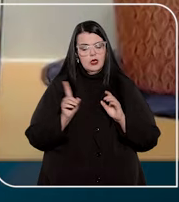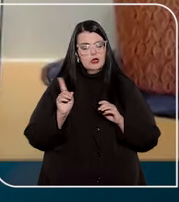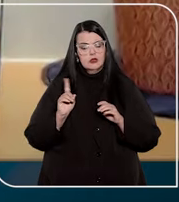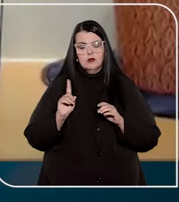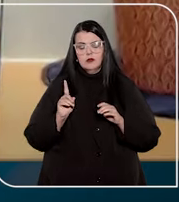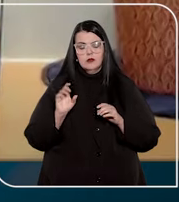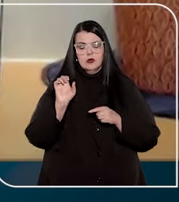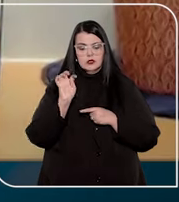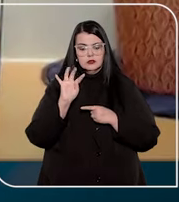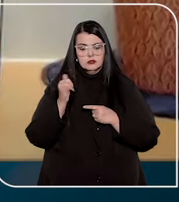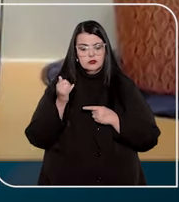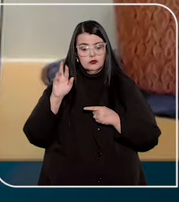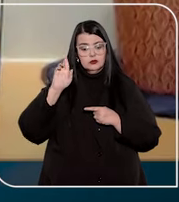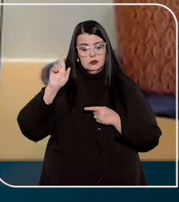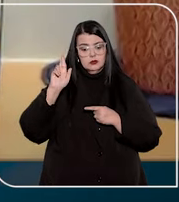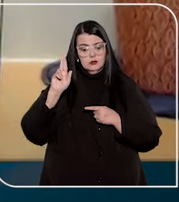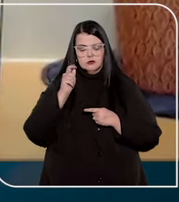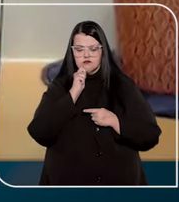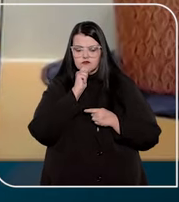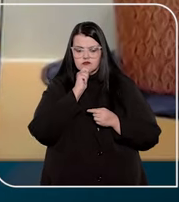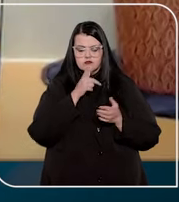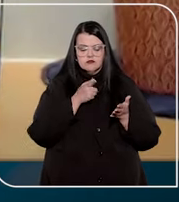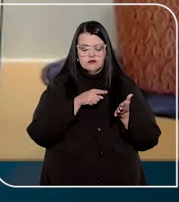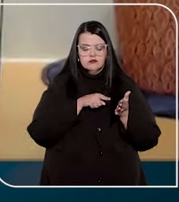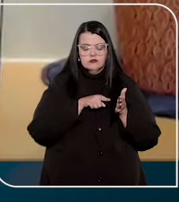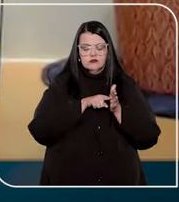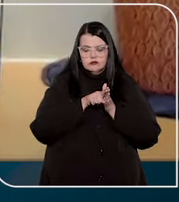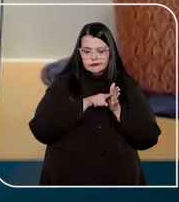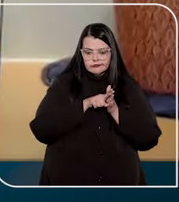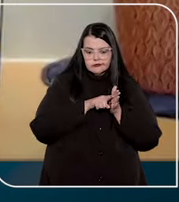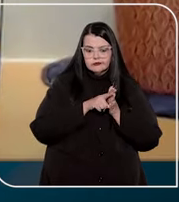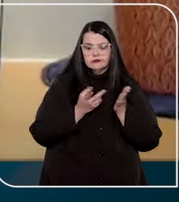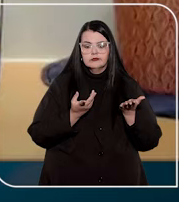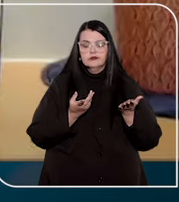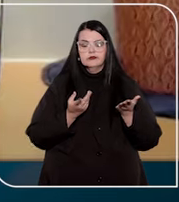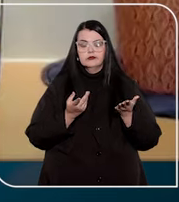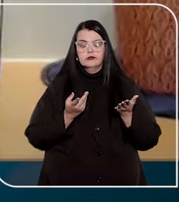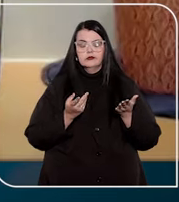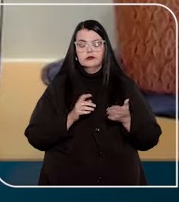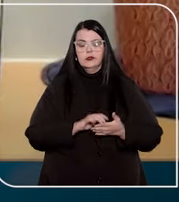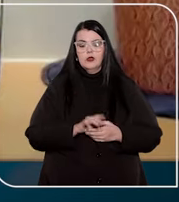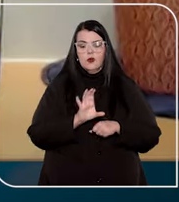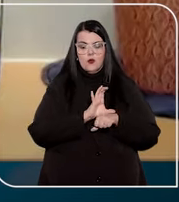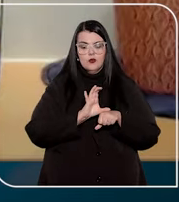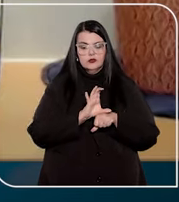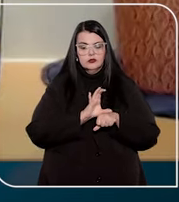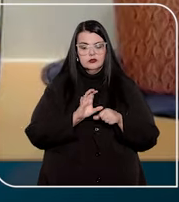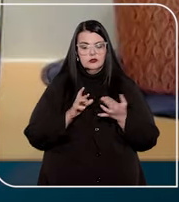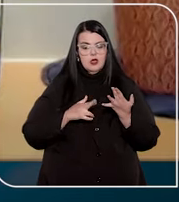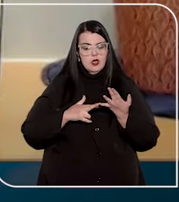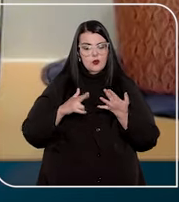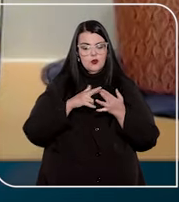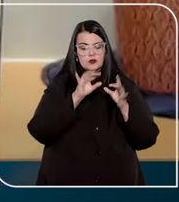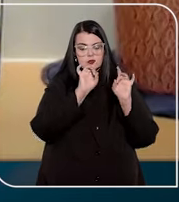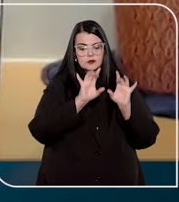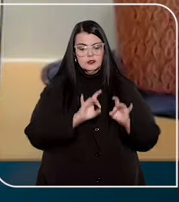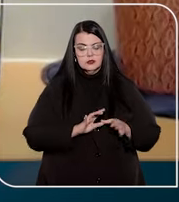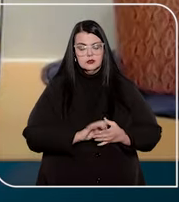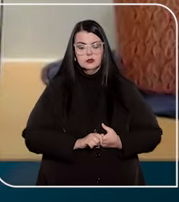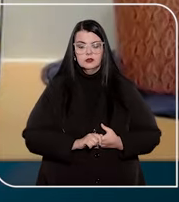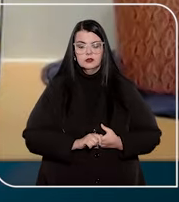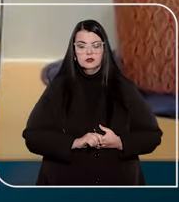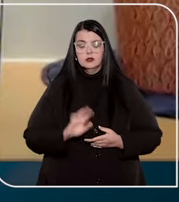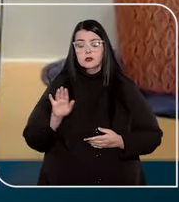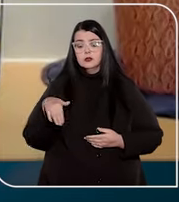STJ analisar a violação a dispositivo condicional no recurso especial. Então, o que a parte